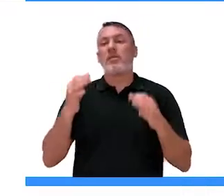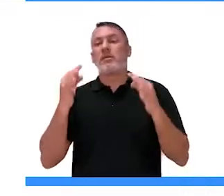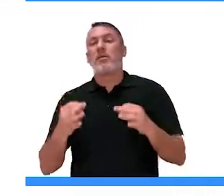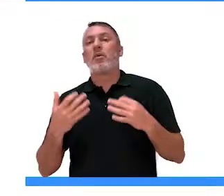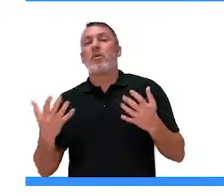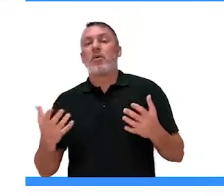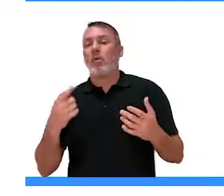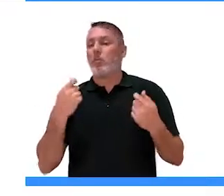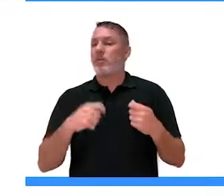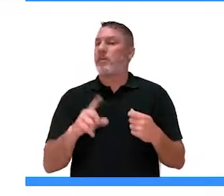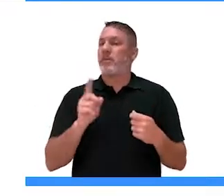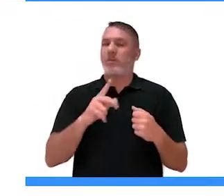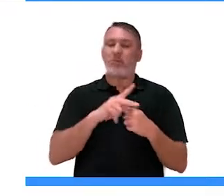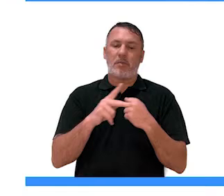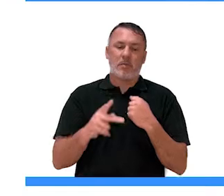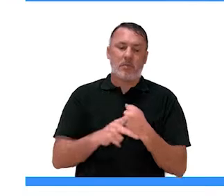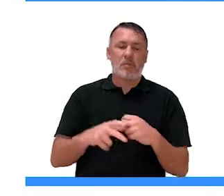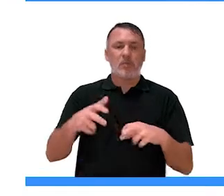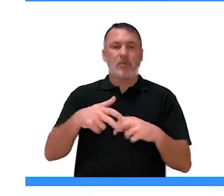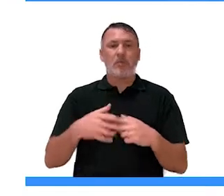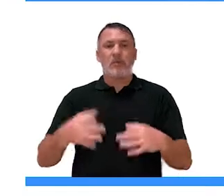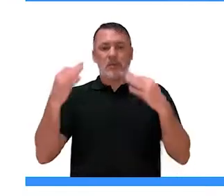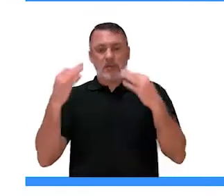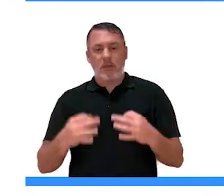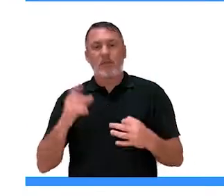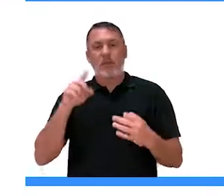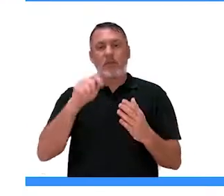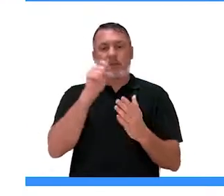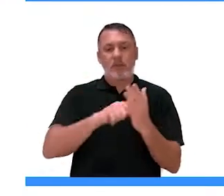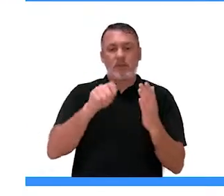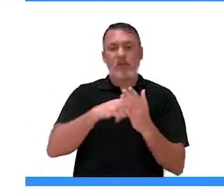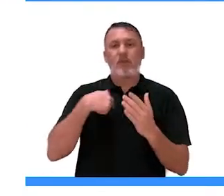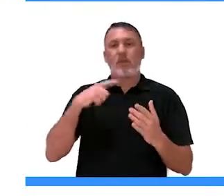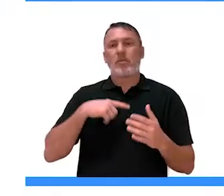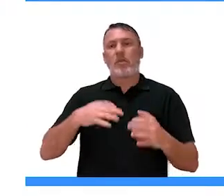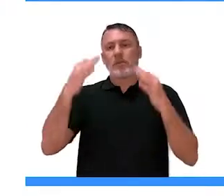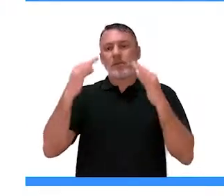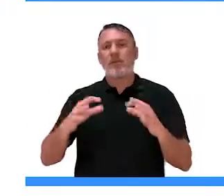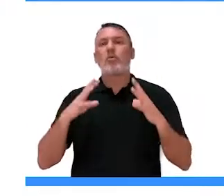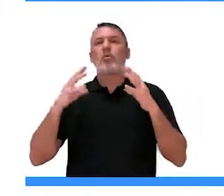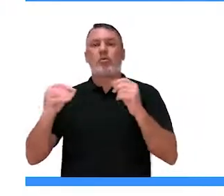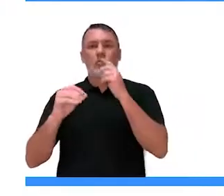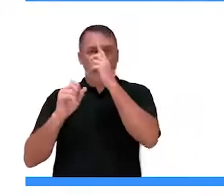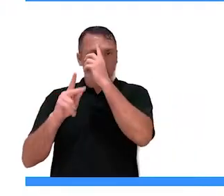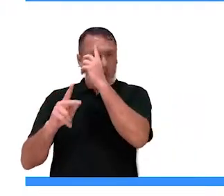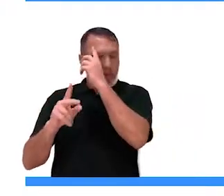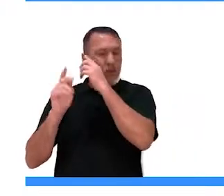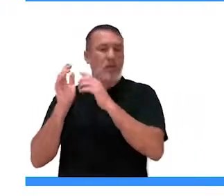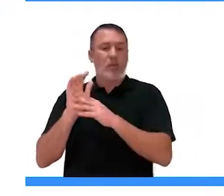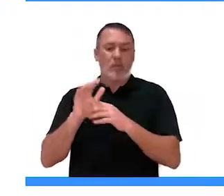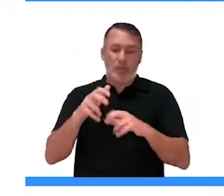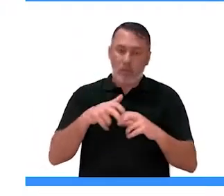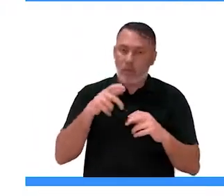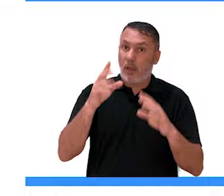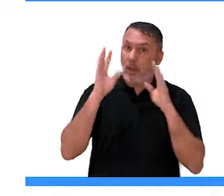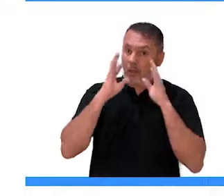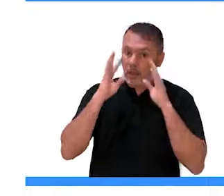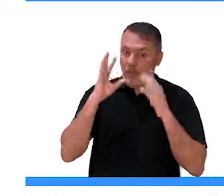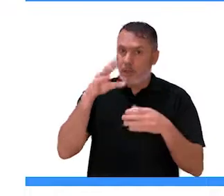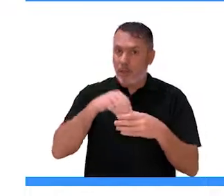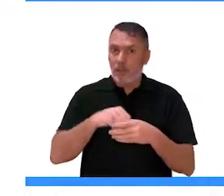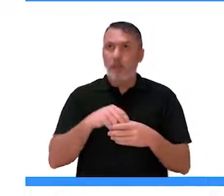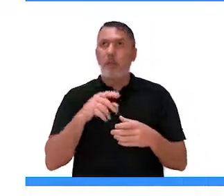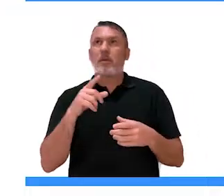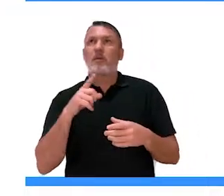certeza de. Eu precisaria da preposição. Então, o correto seria escrever, tenho certeza de que tudo dará certo. Então,